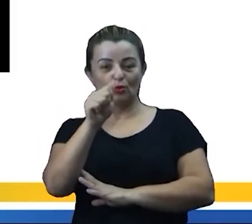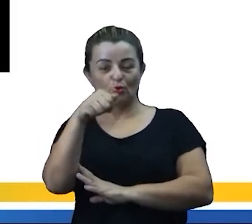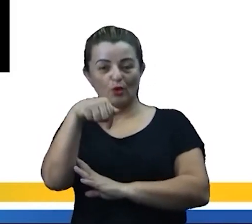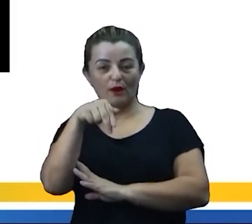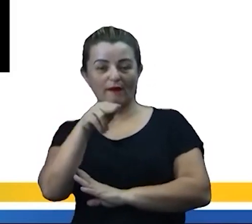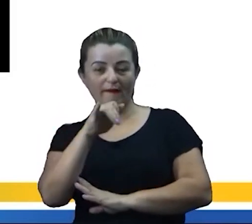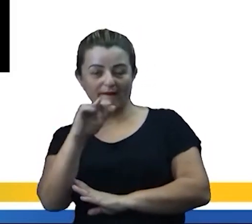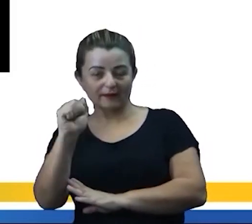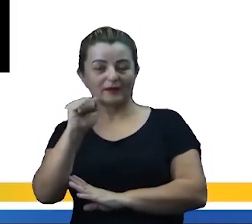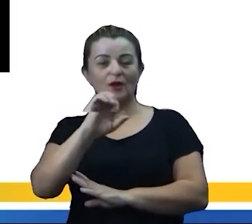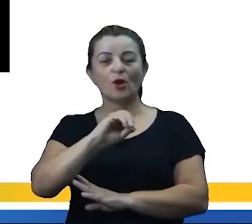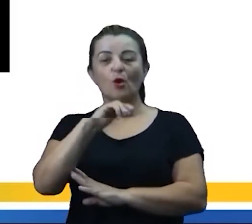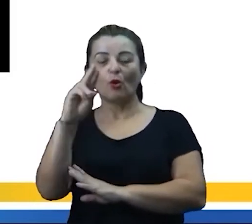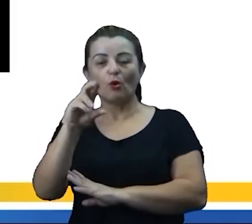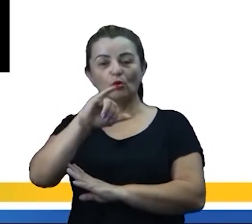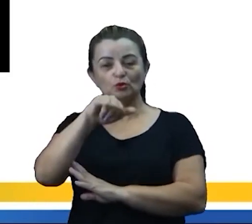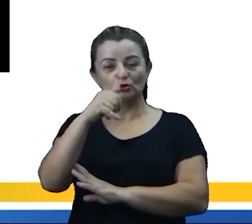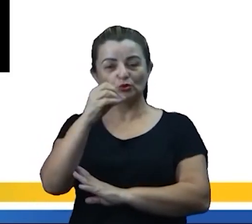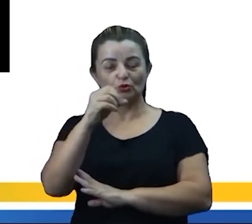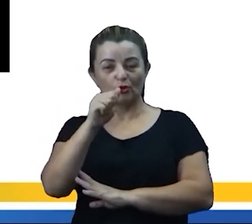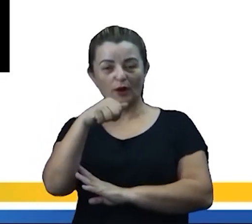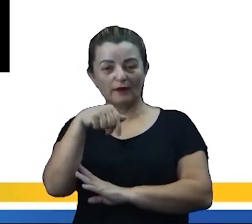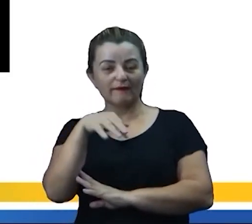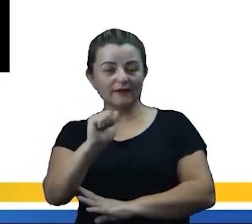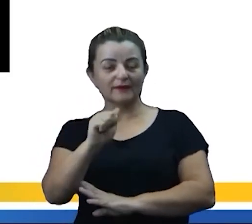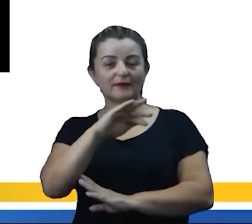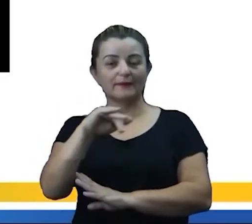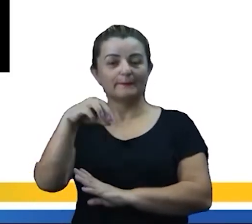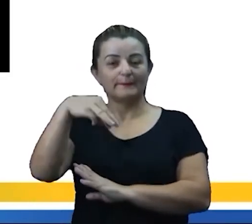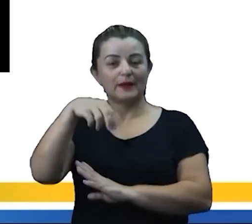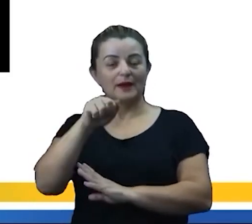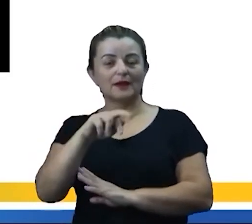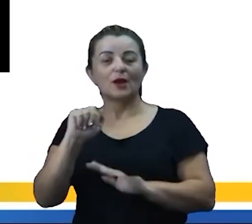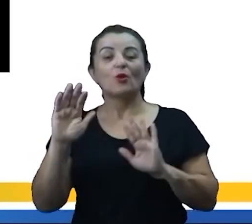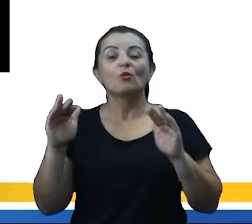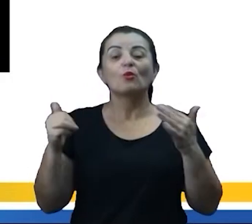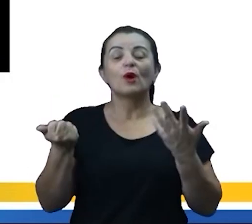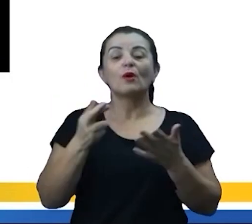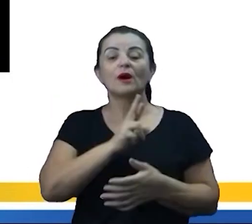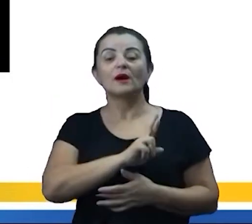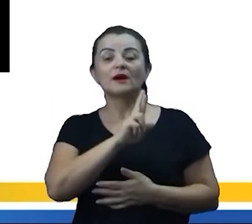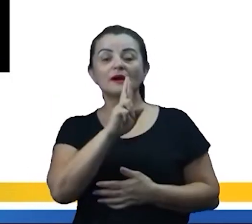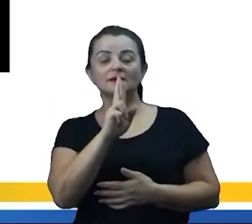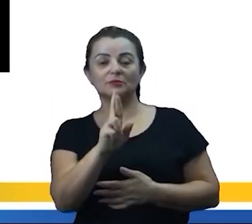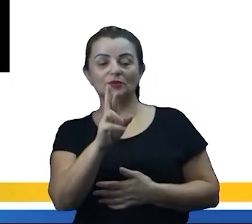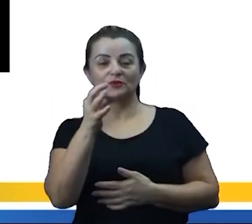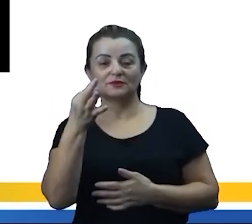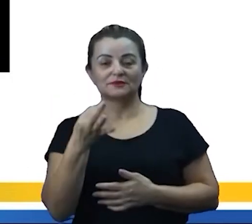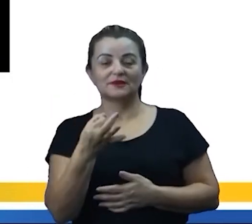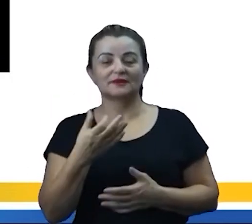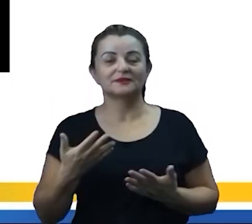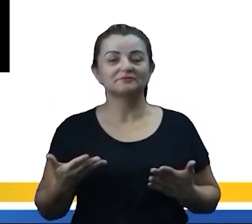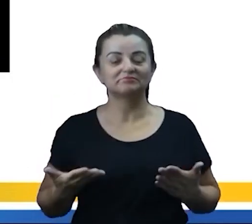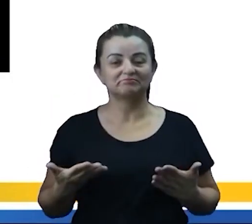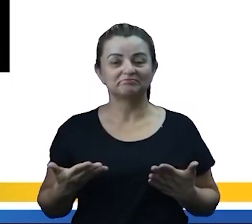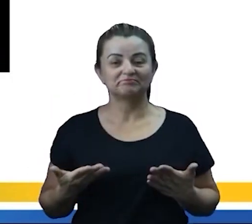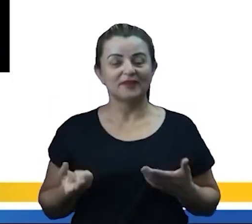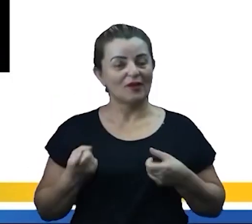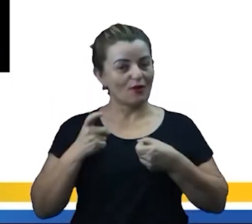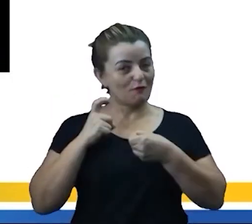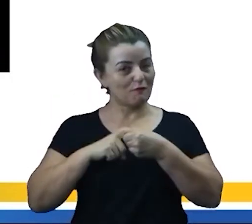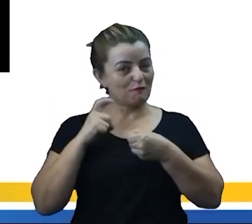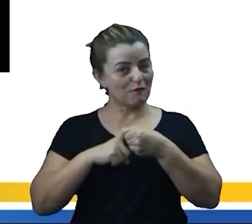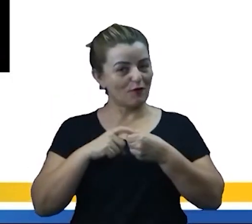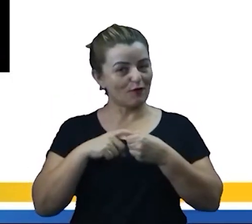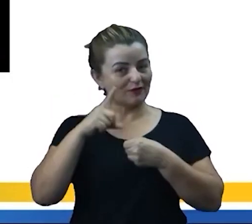Joaquim Maria Machado de Assis, Maria Joaquina Machado de Assis. E aí, gente, pausa o vídeo, responde e volta,